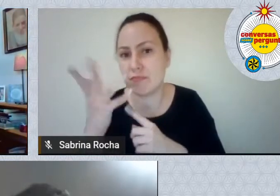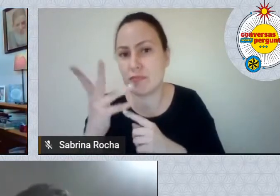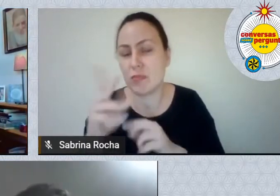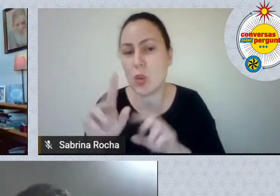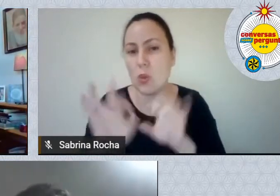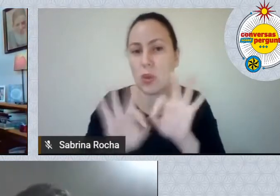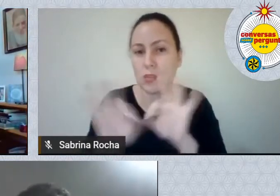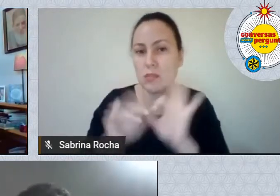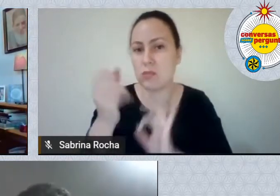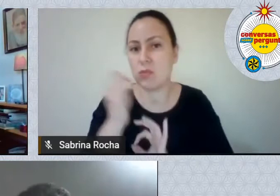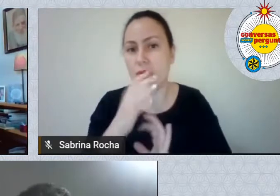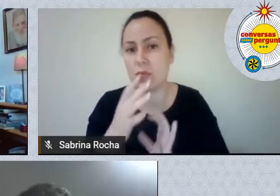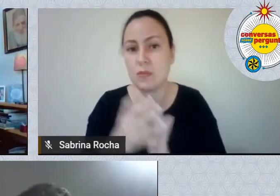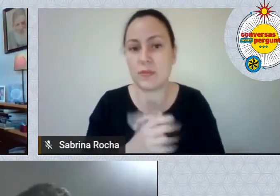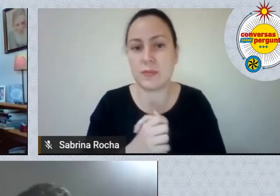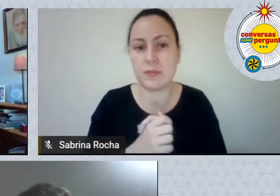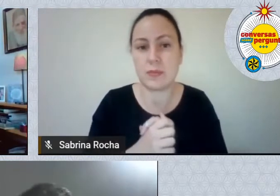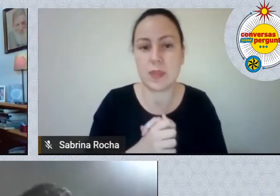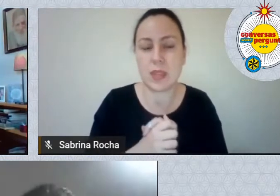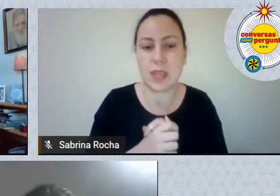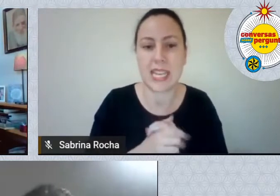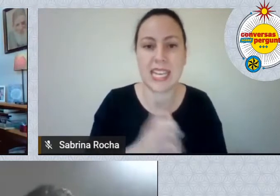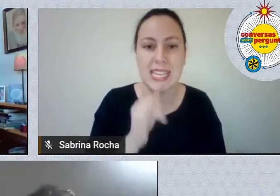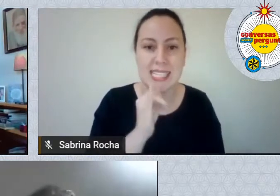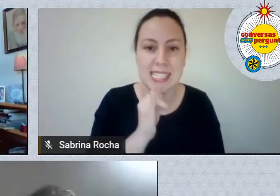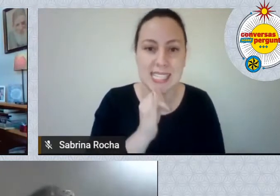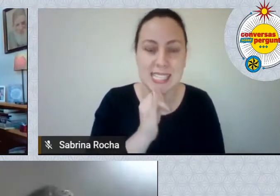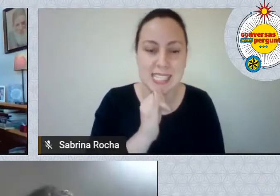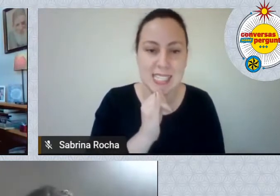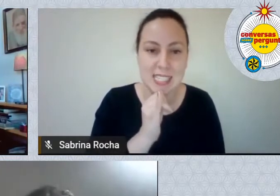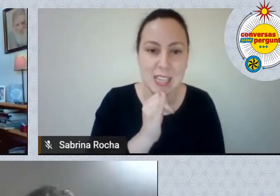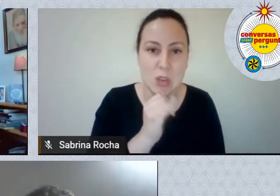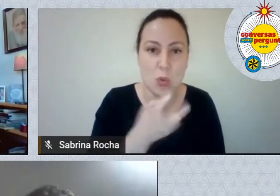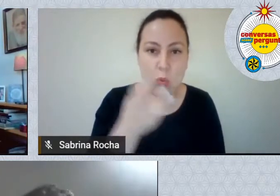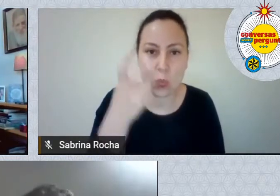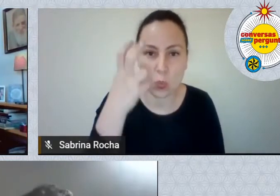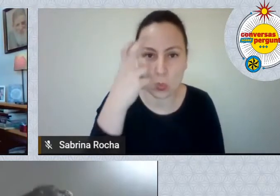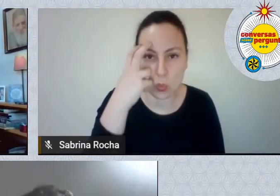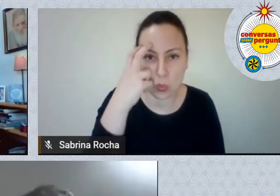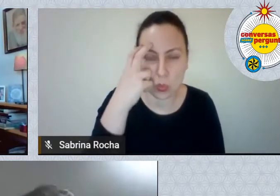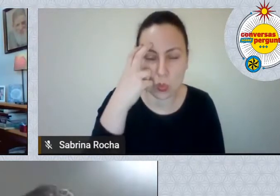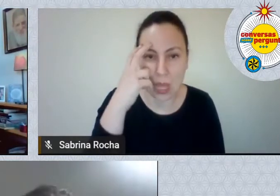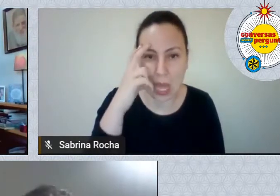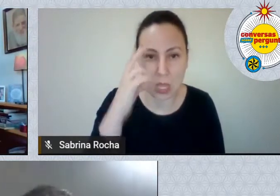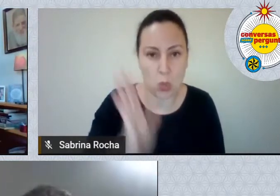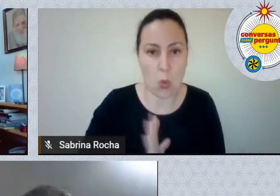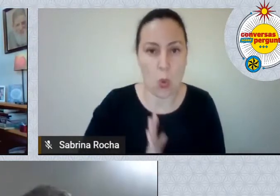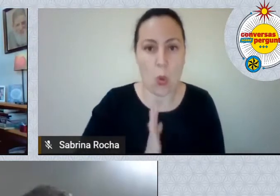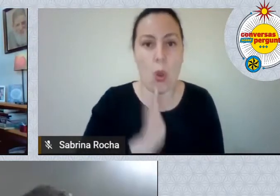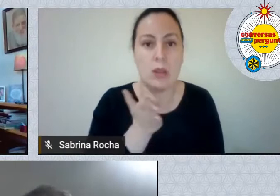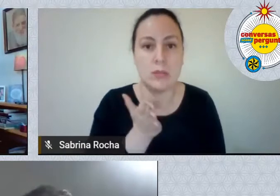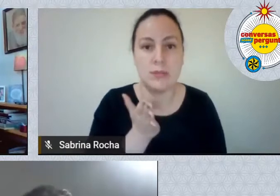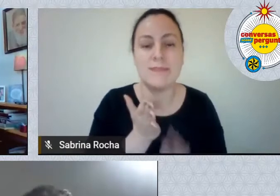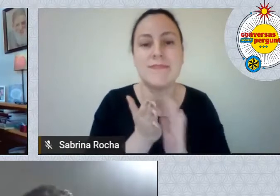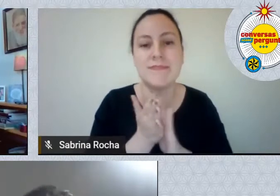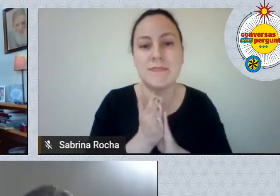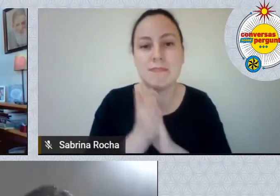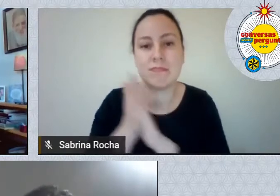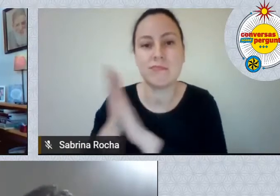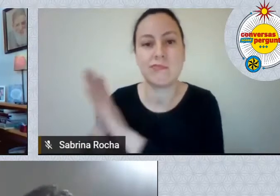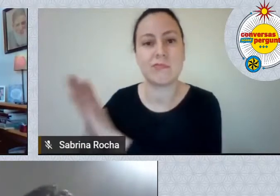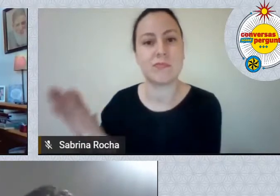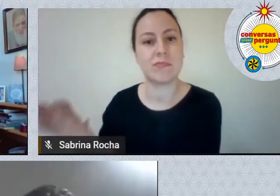que, por exemplo, a nossa antiga e conhecida cultura do ódio vai dar luz a outros